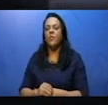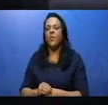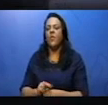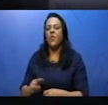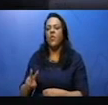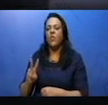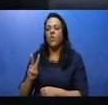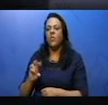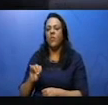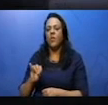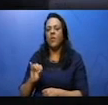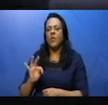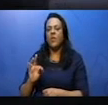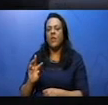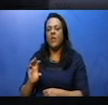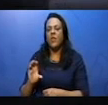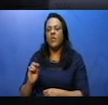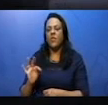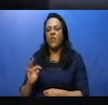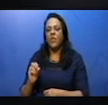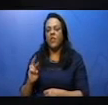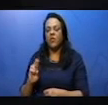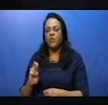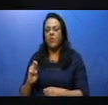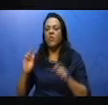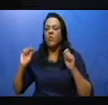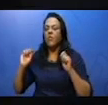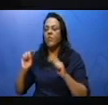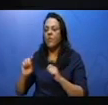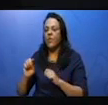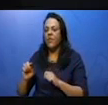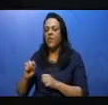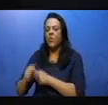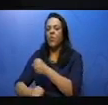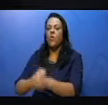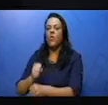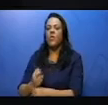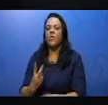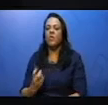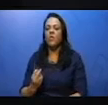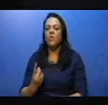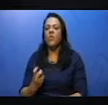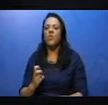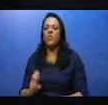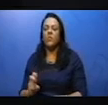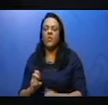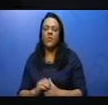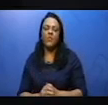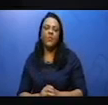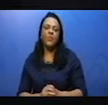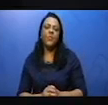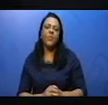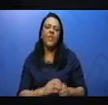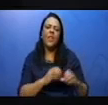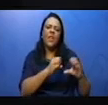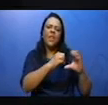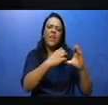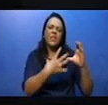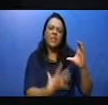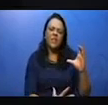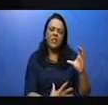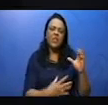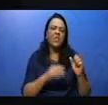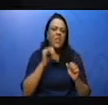tempo, em 2015. Então, nós temos essas versões. Conheça as principais características das narrativas de